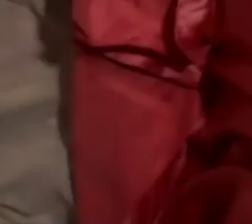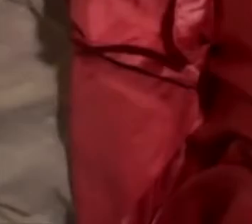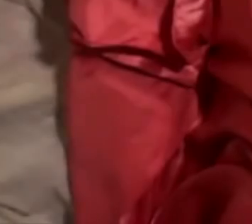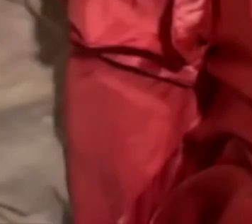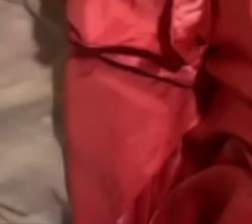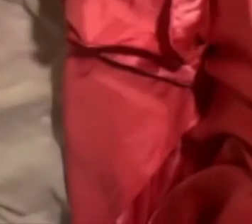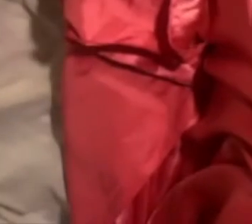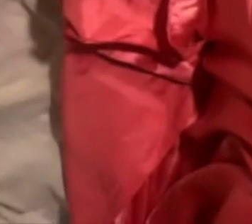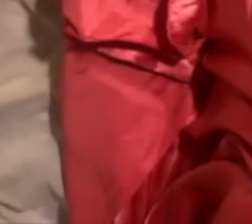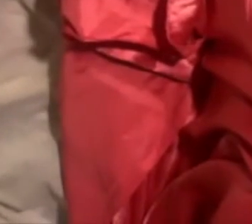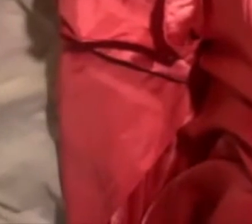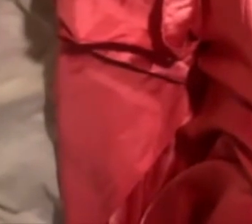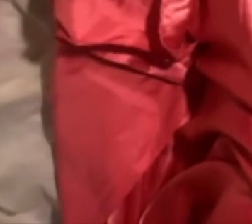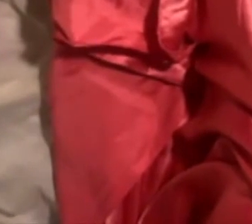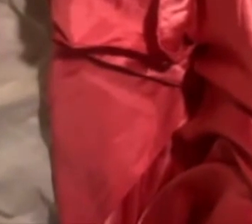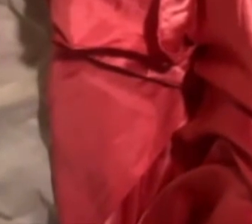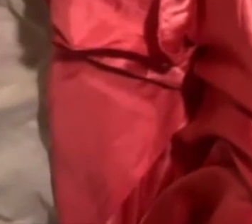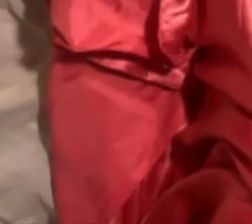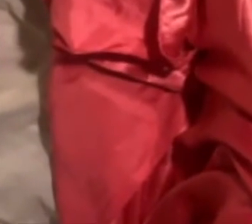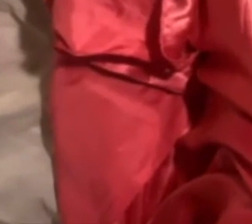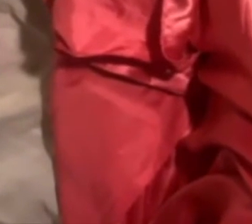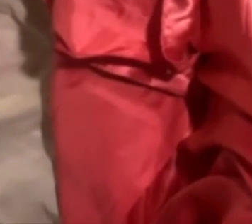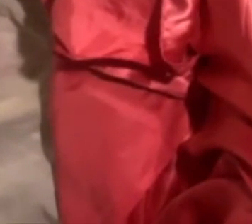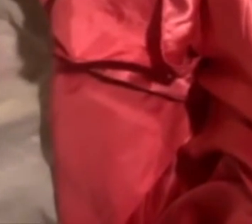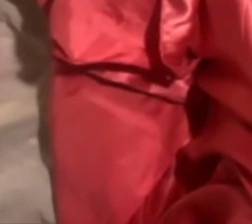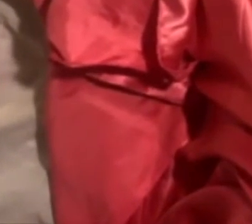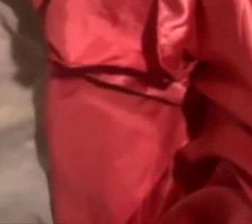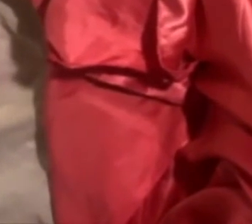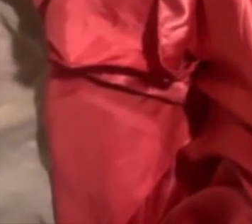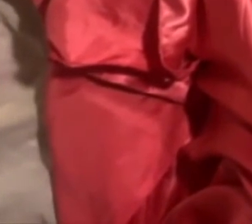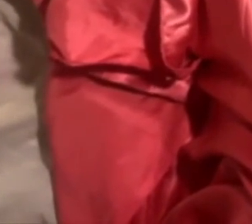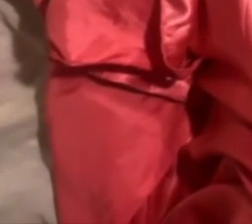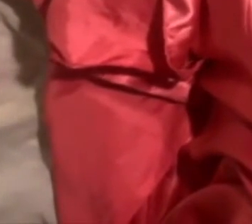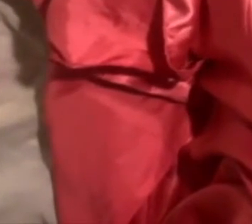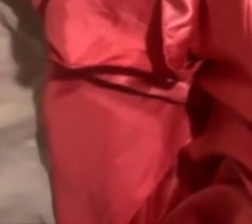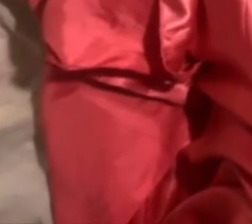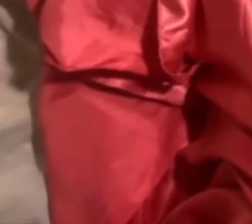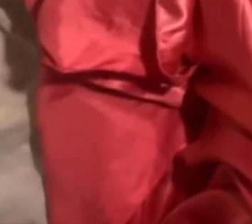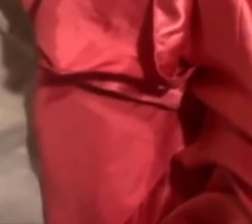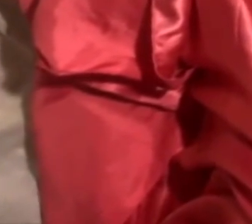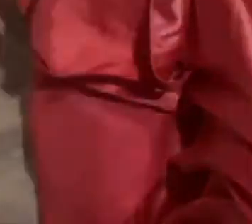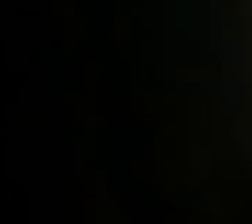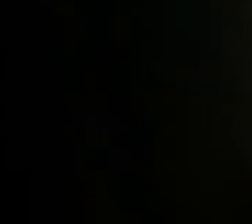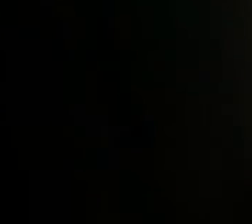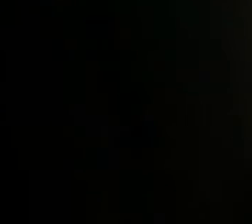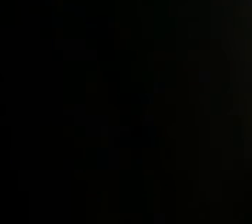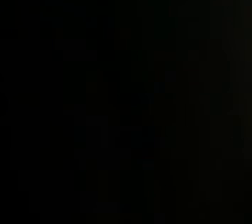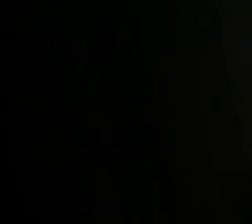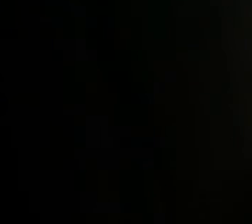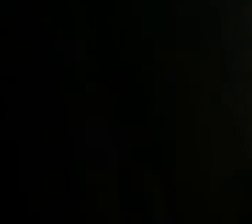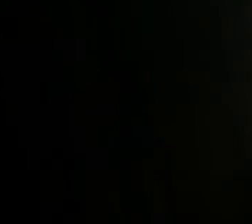First I was afraid, I was petrified. Kept thinking I could never live without you by my side.